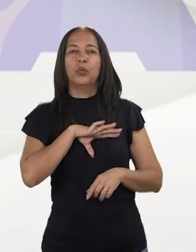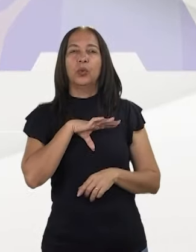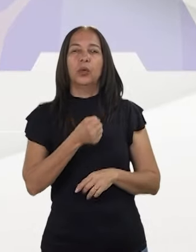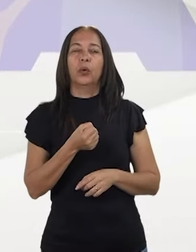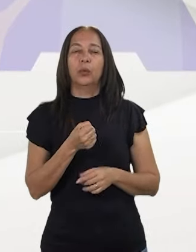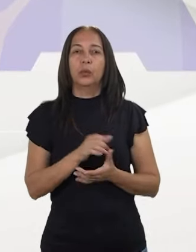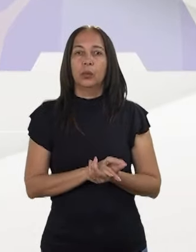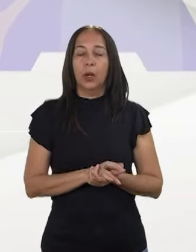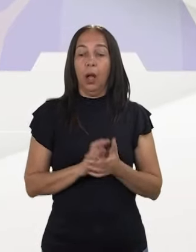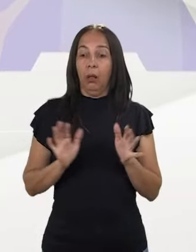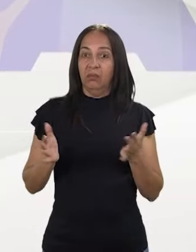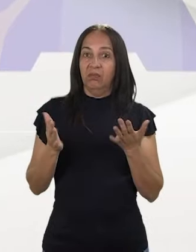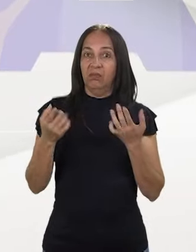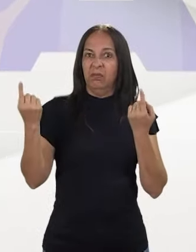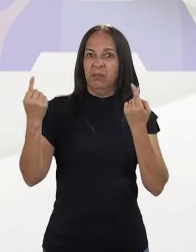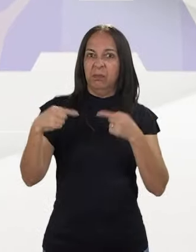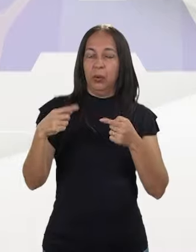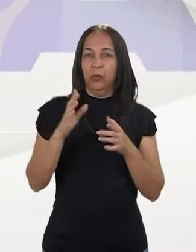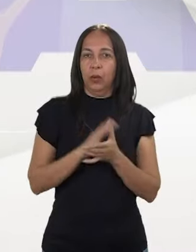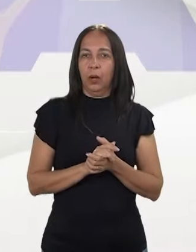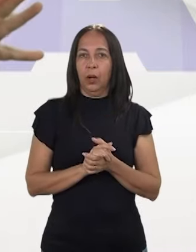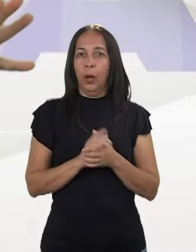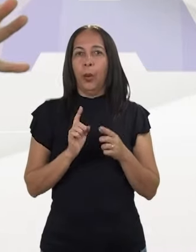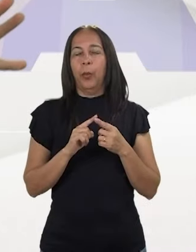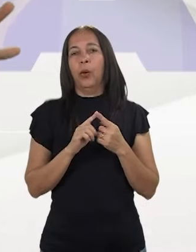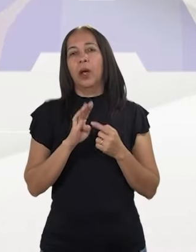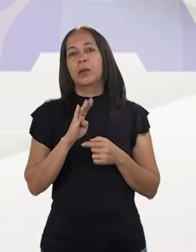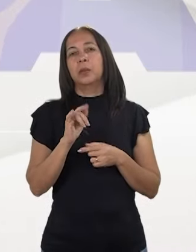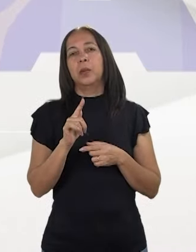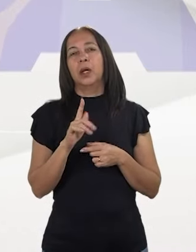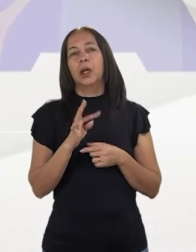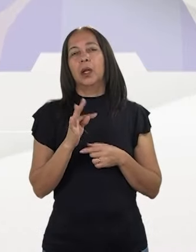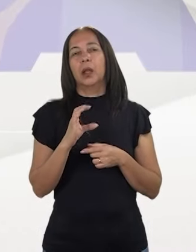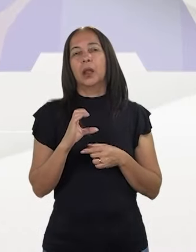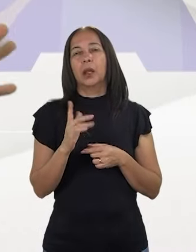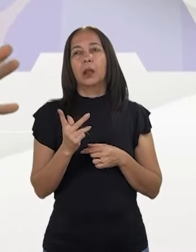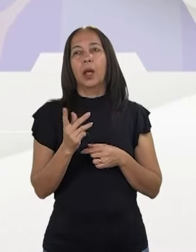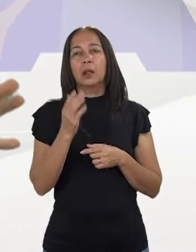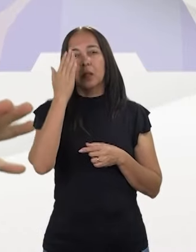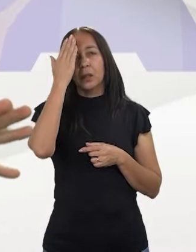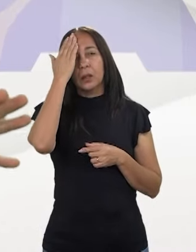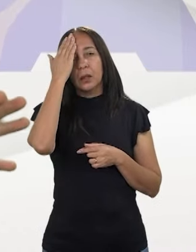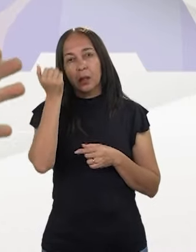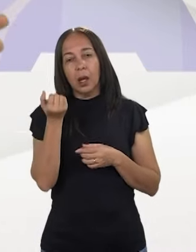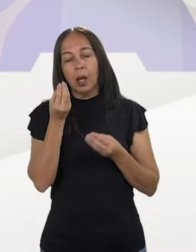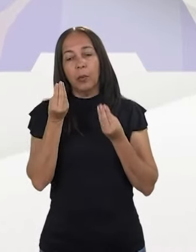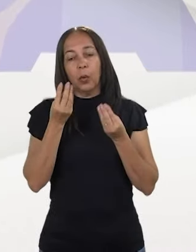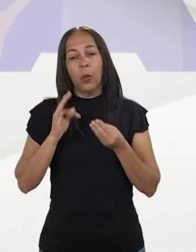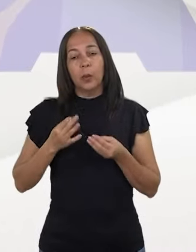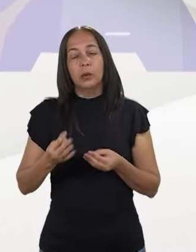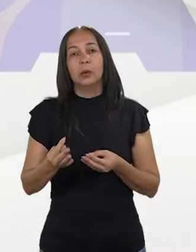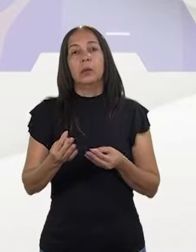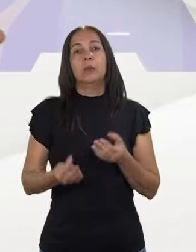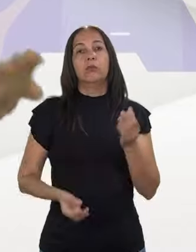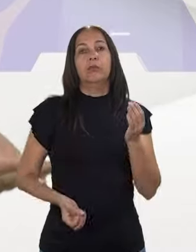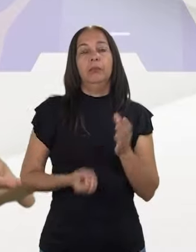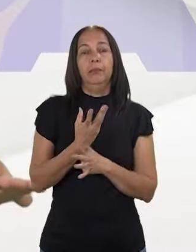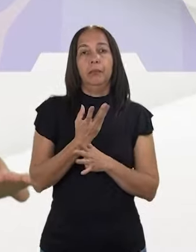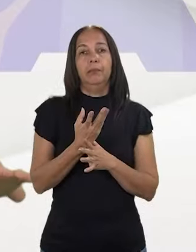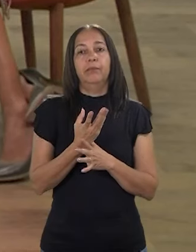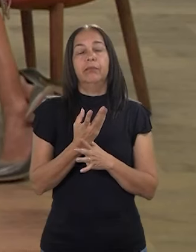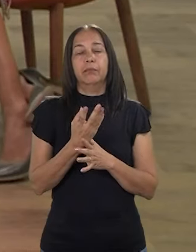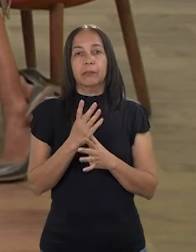inflama porque as as Big Tech Elas têm noção de como essa tecnologia opera tem as falhas tem